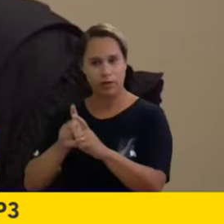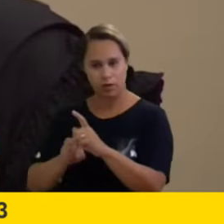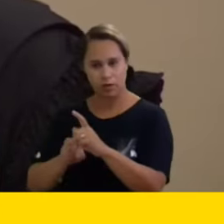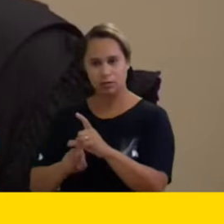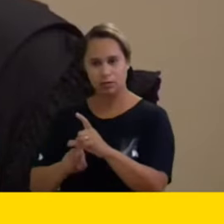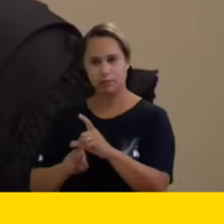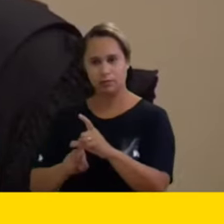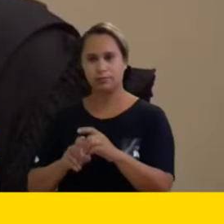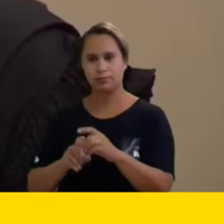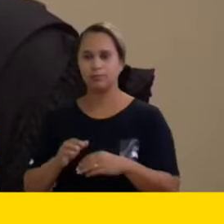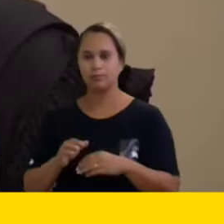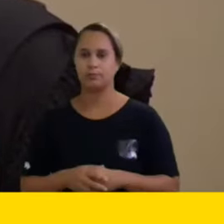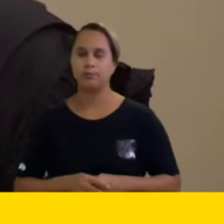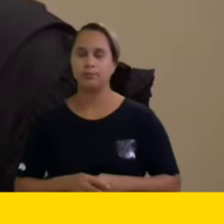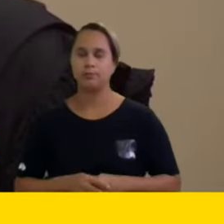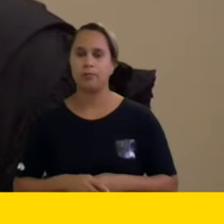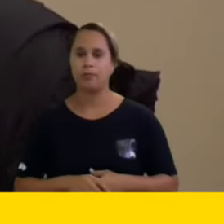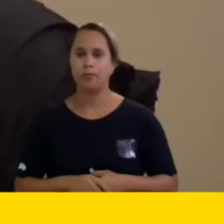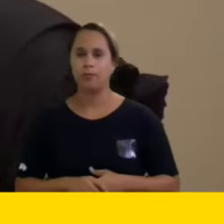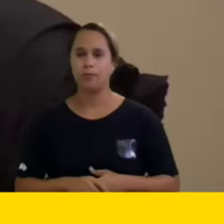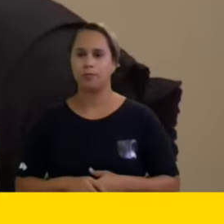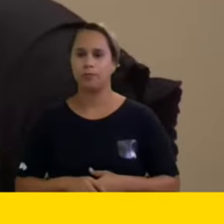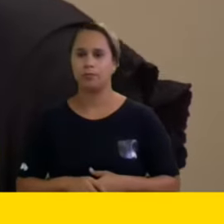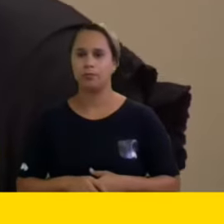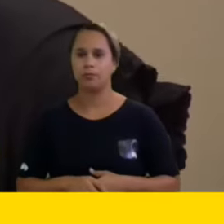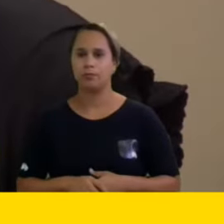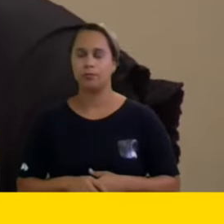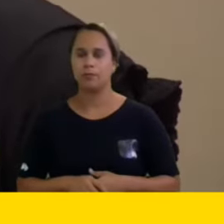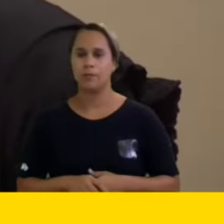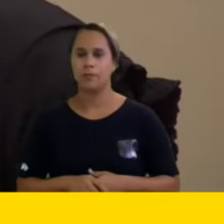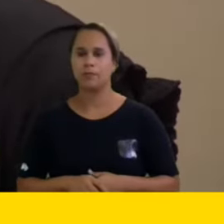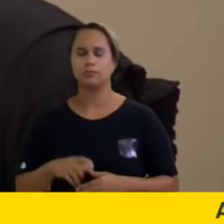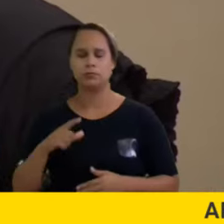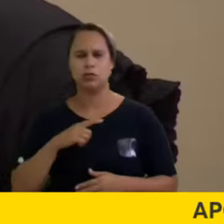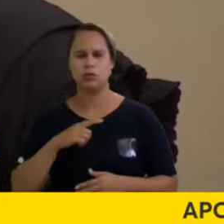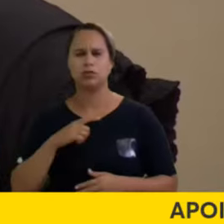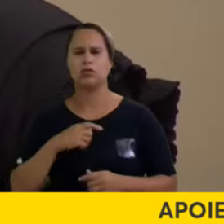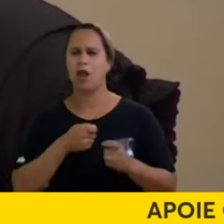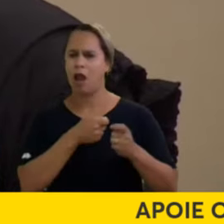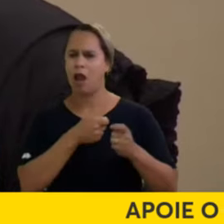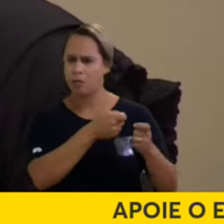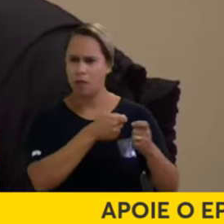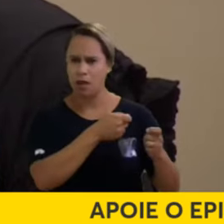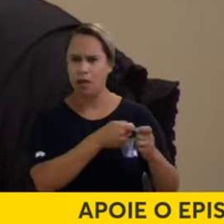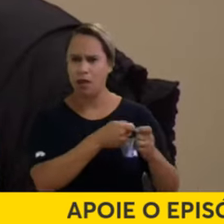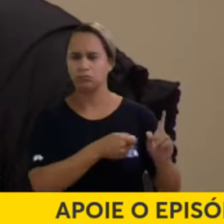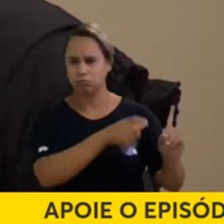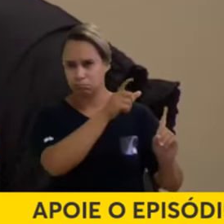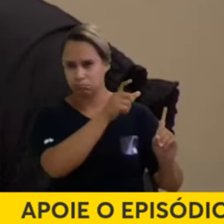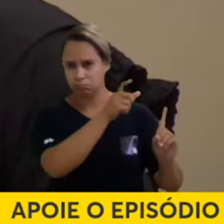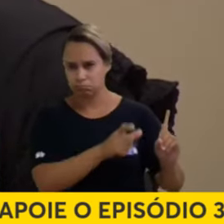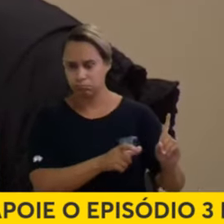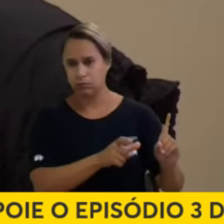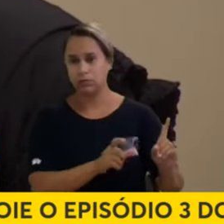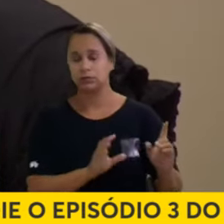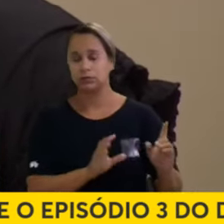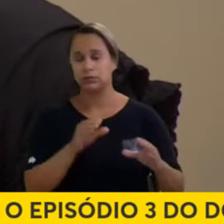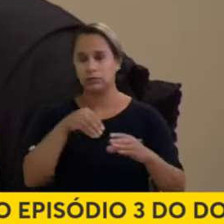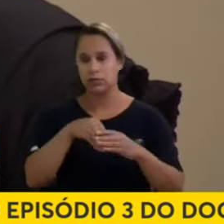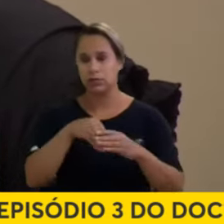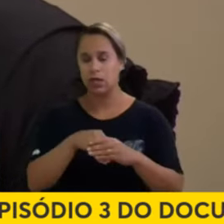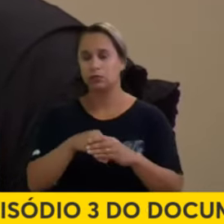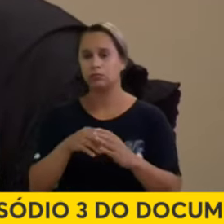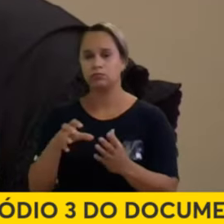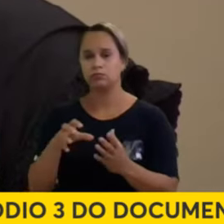cenário de ameaças a tal personalidade dentro de sua autonomia partidária decidiu arcar com os ônus incluindo os